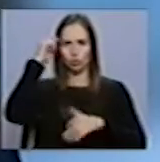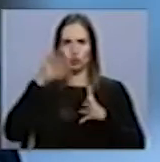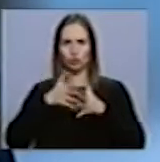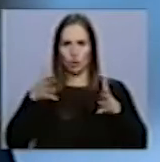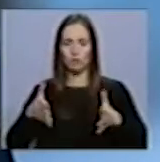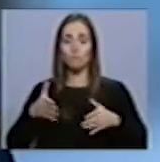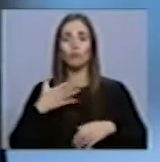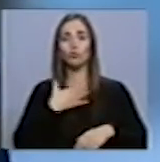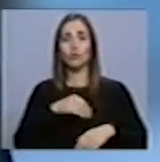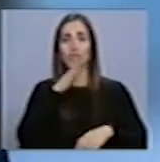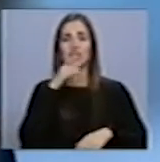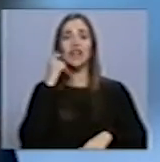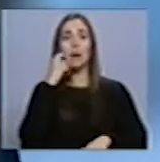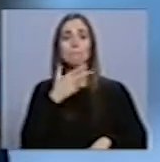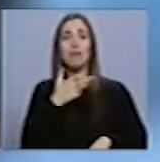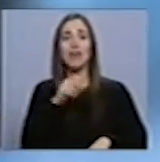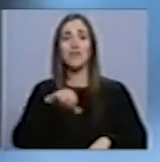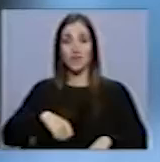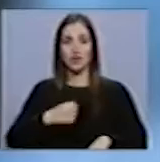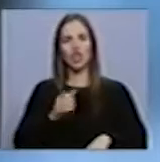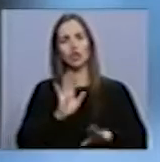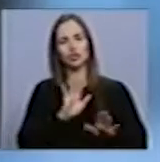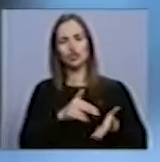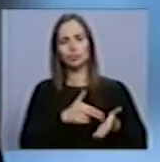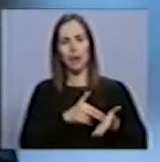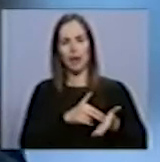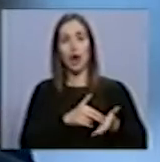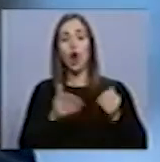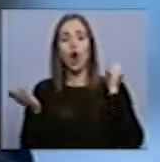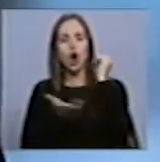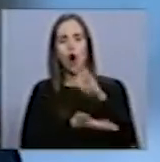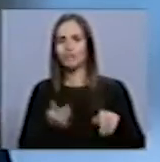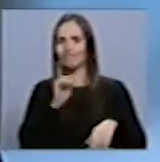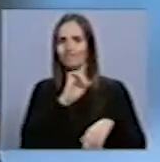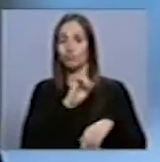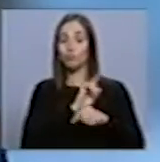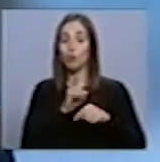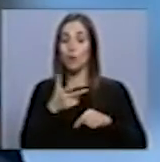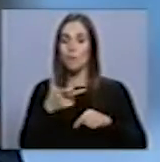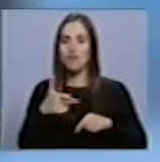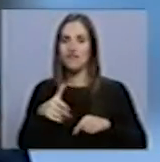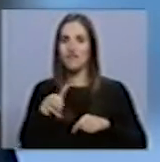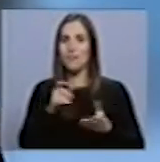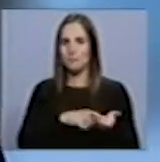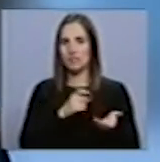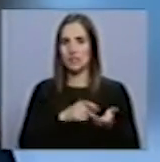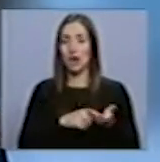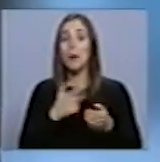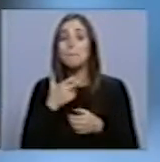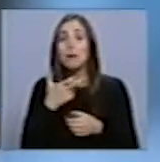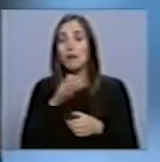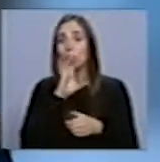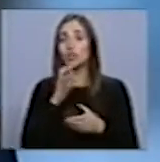pessoas que têm madeira verba que espera o mesmo carinho que optem pela cortar porque a madeira vai ser necessária não a maioria suficiente no